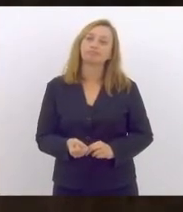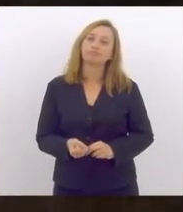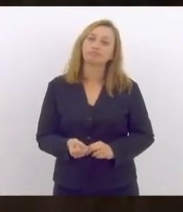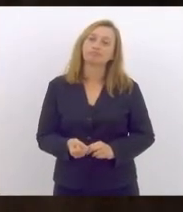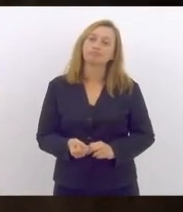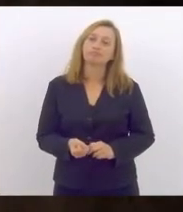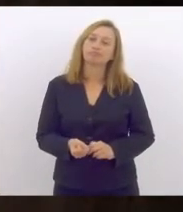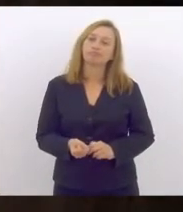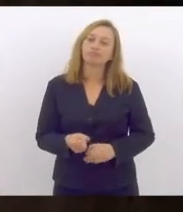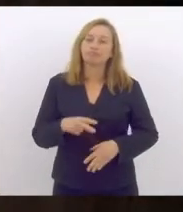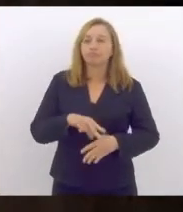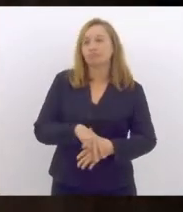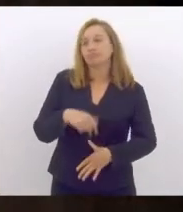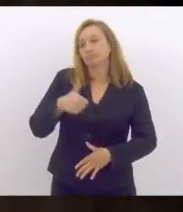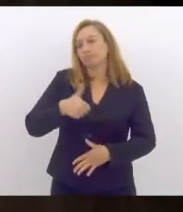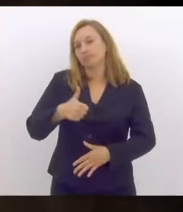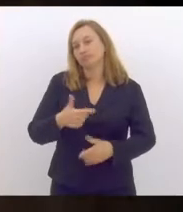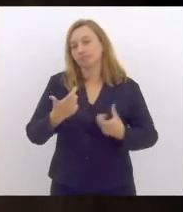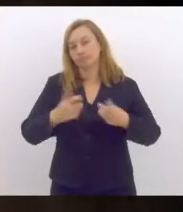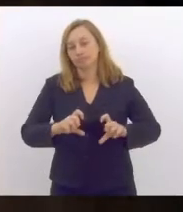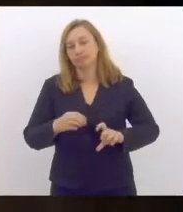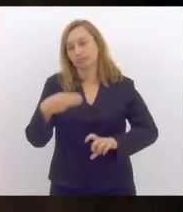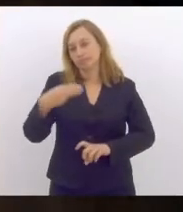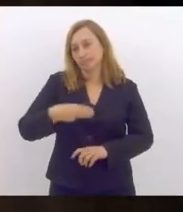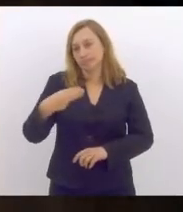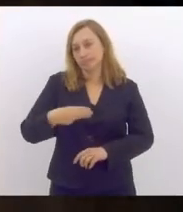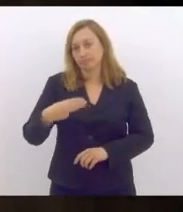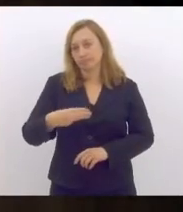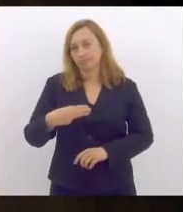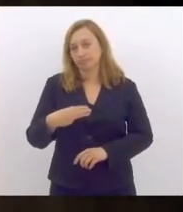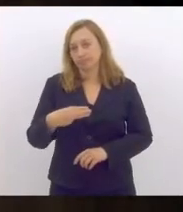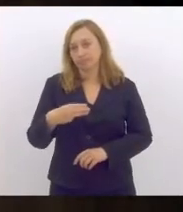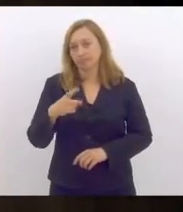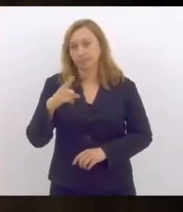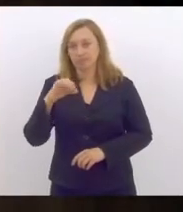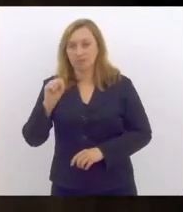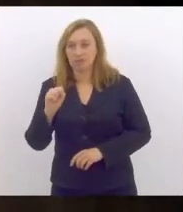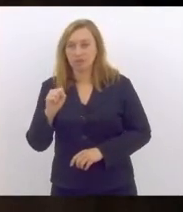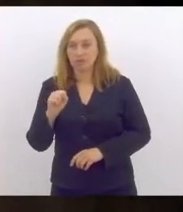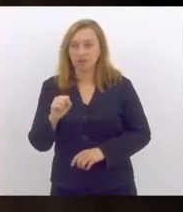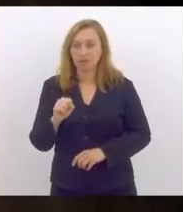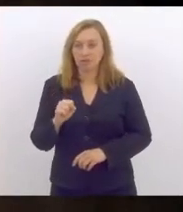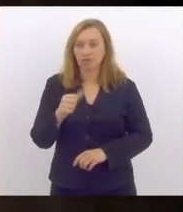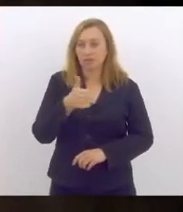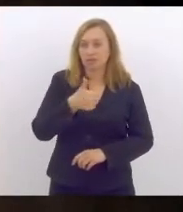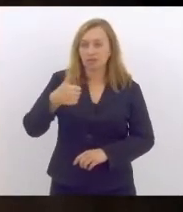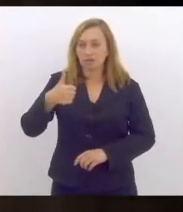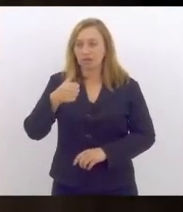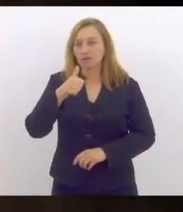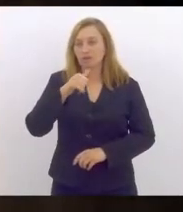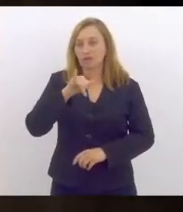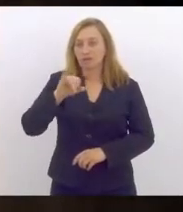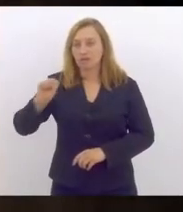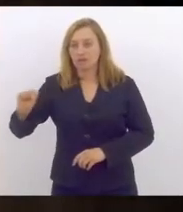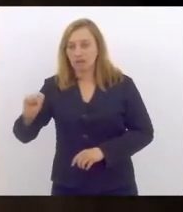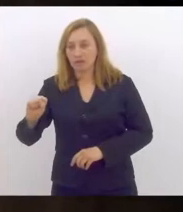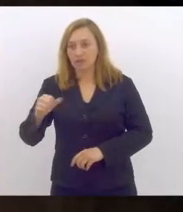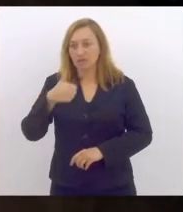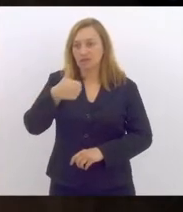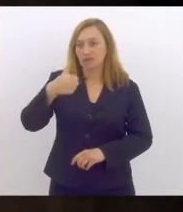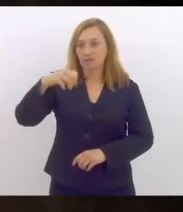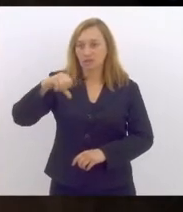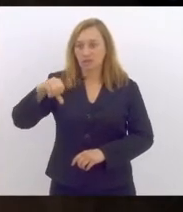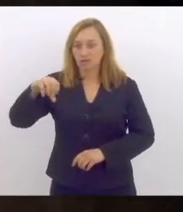ilidindo o inciso 1º do parágrafo 3º da cláusula 10ª do convênio ICMS 190